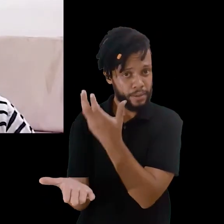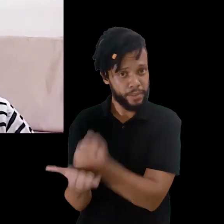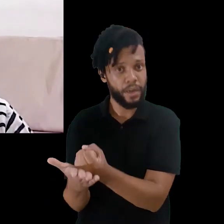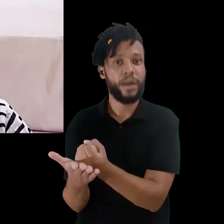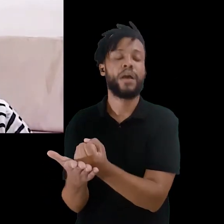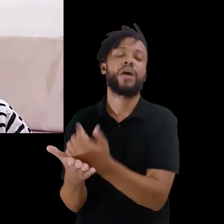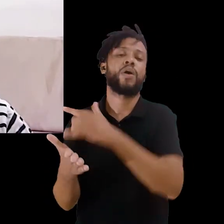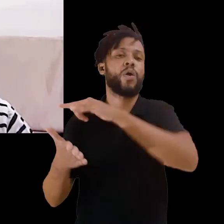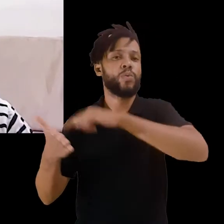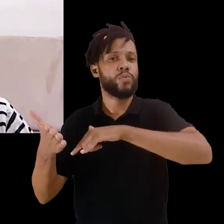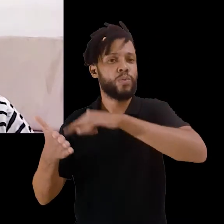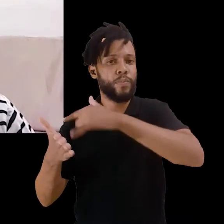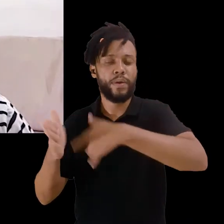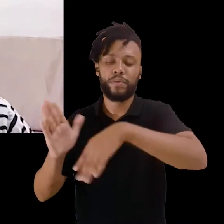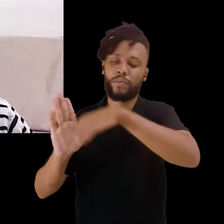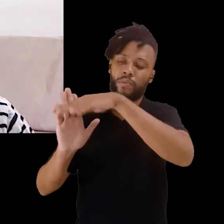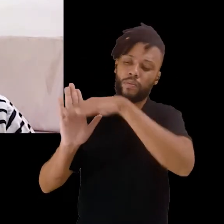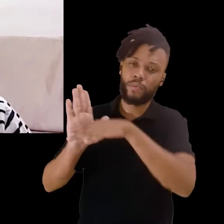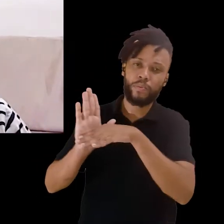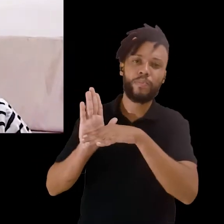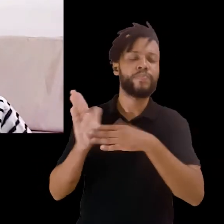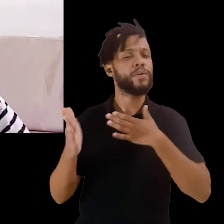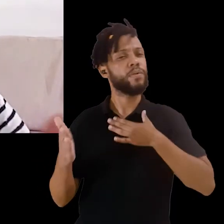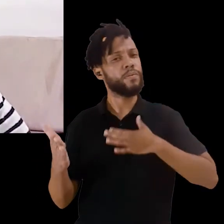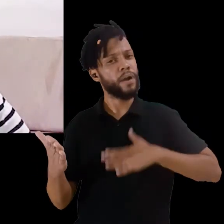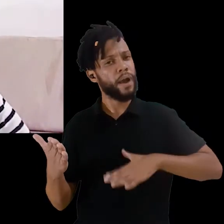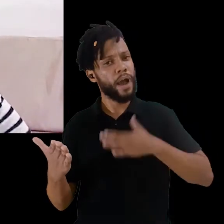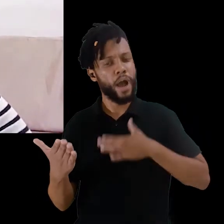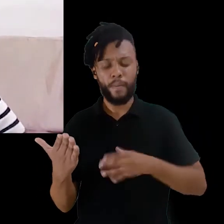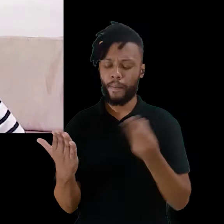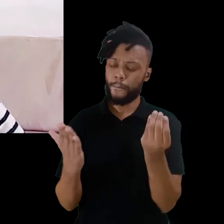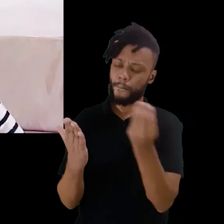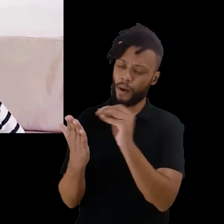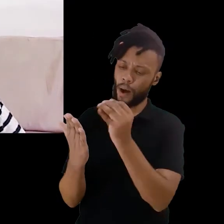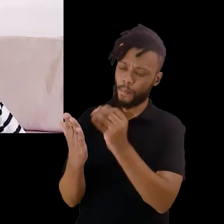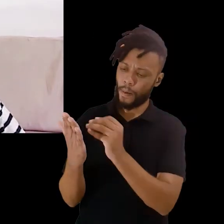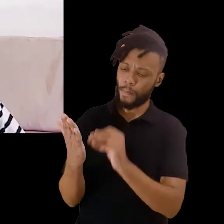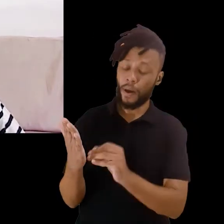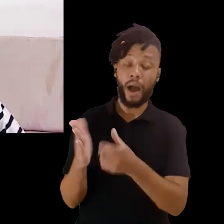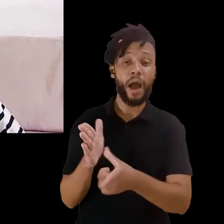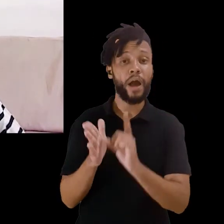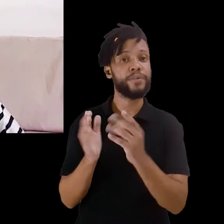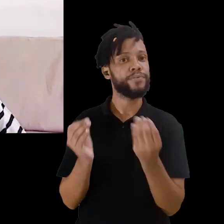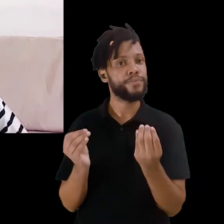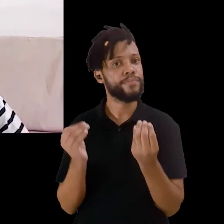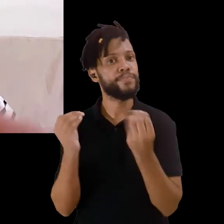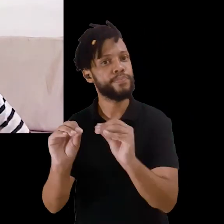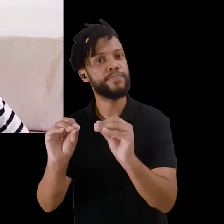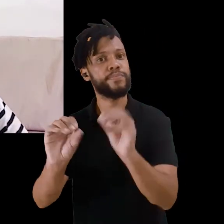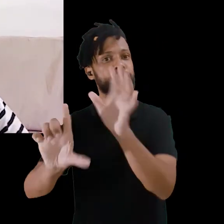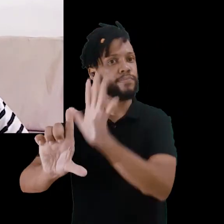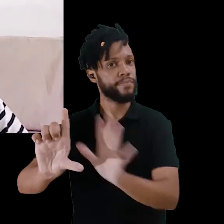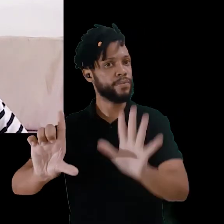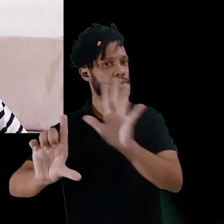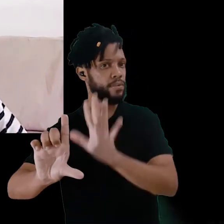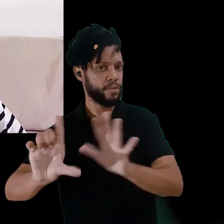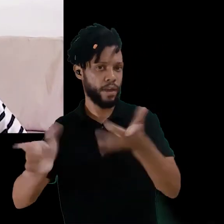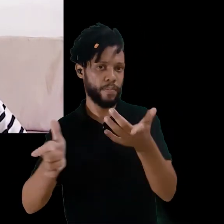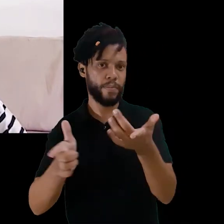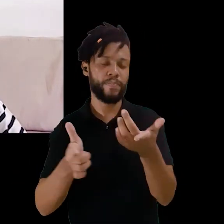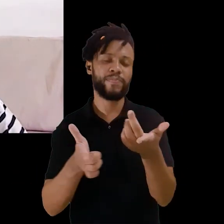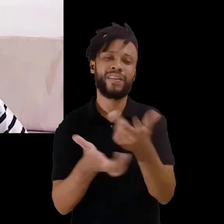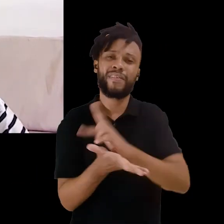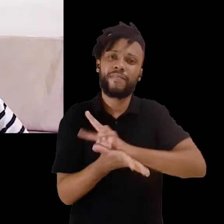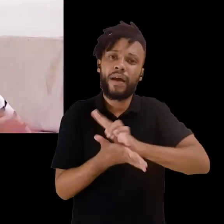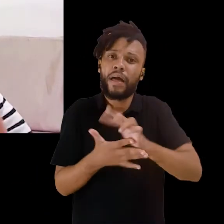download dos anexos todinhos e preencher com calma antes de colocar isso tudo no sistema. Muita coisa do que você vai preencher